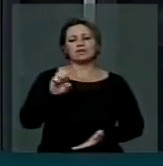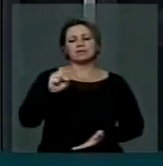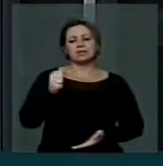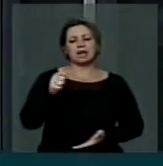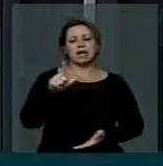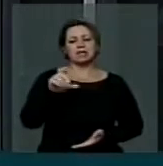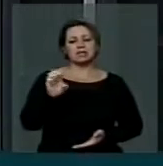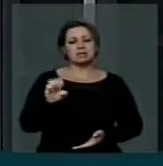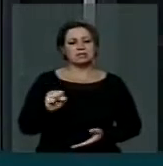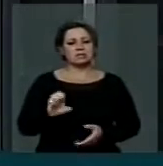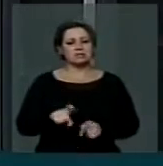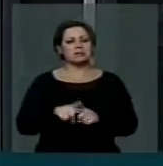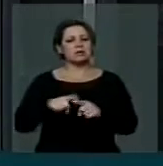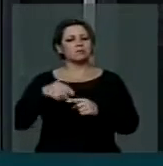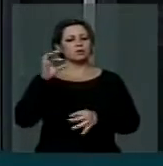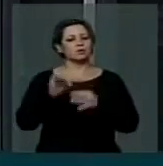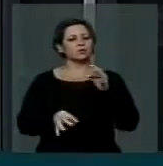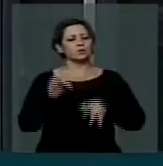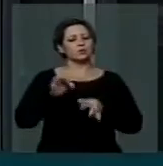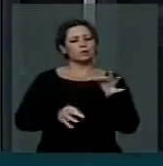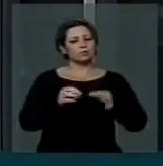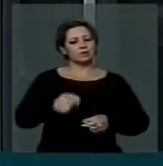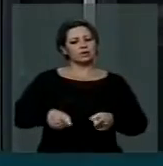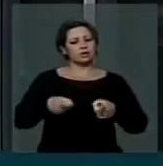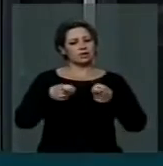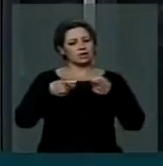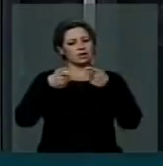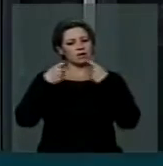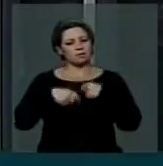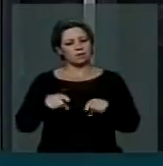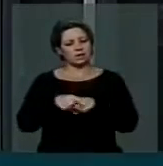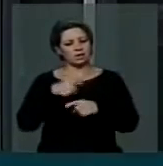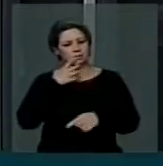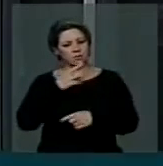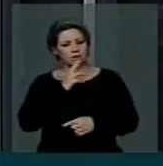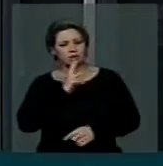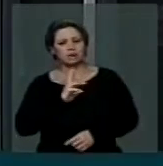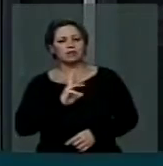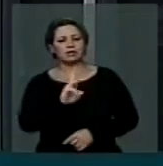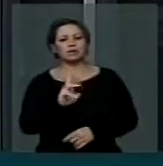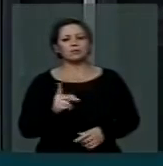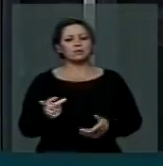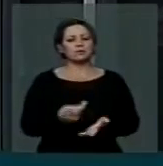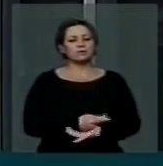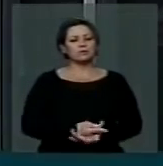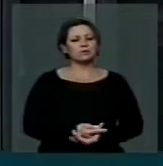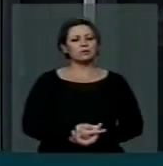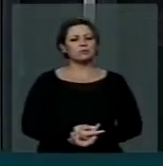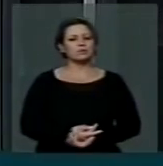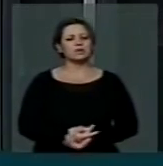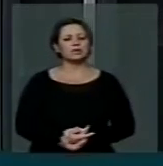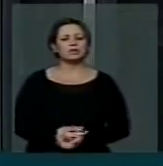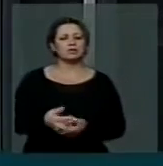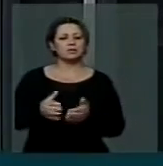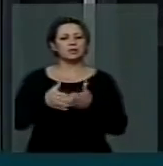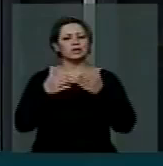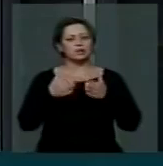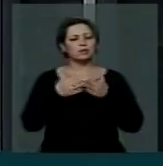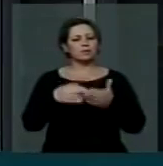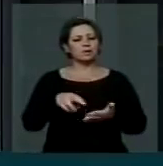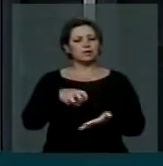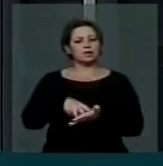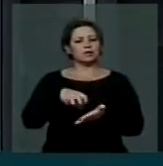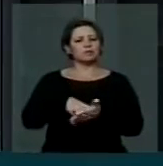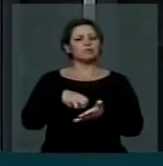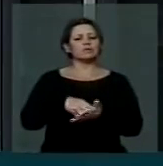julgaria os responsáveis por crimes de guerra, como resposta das potências aliadas ao clamor pela punição